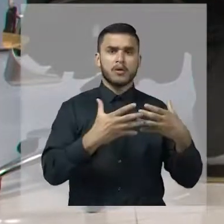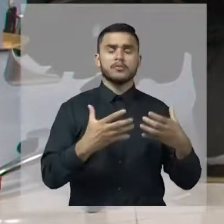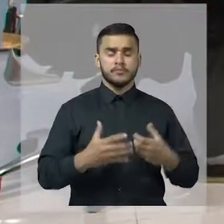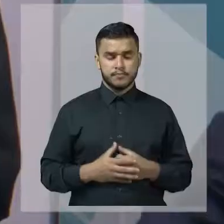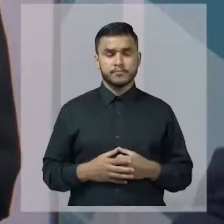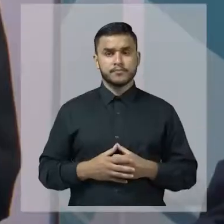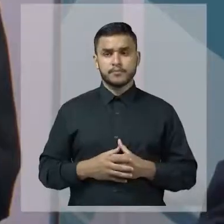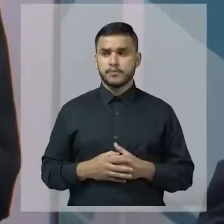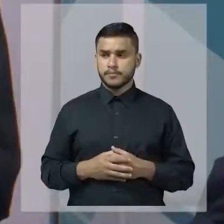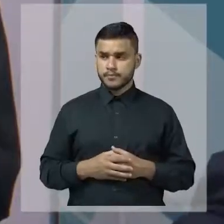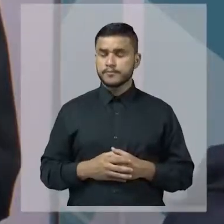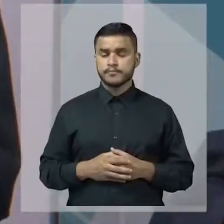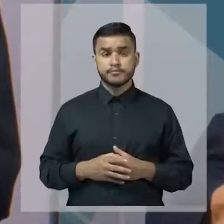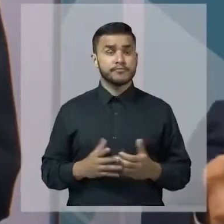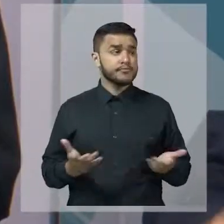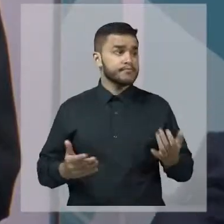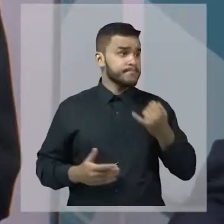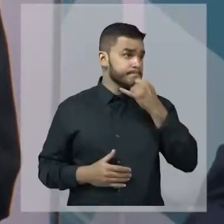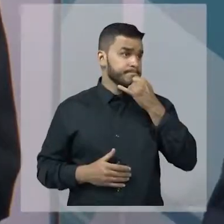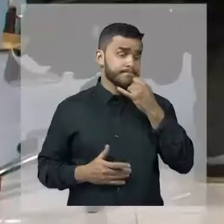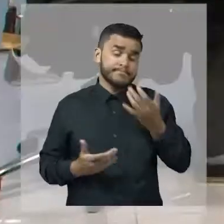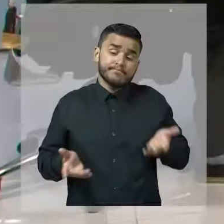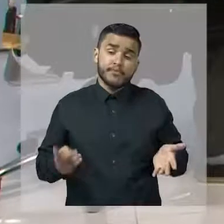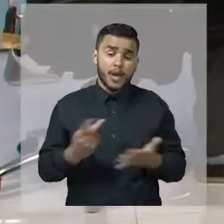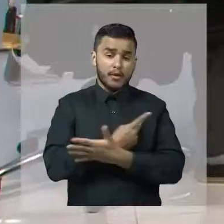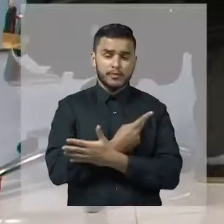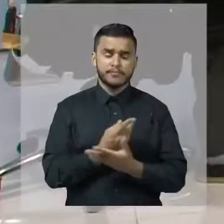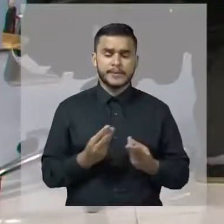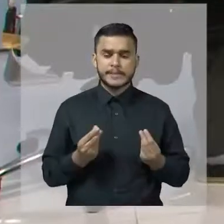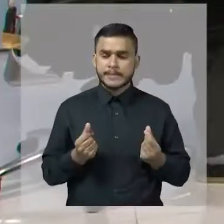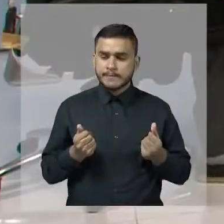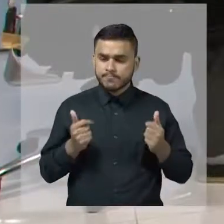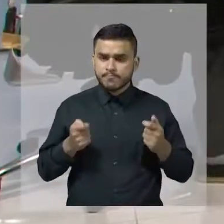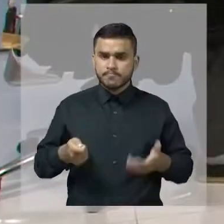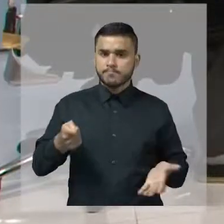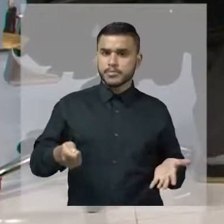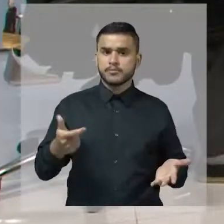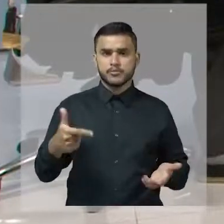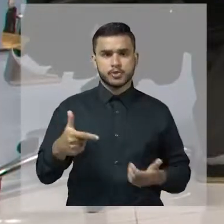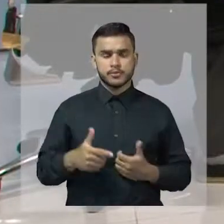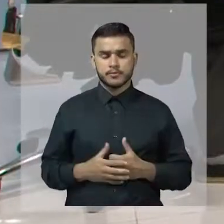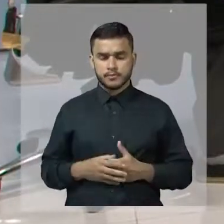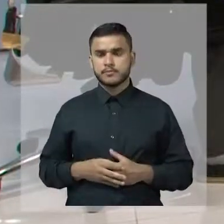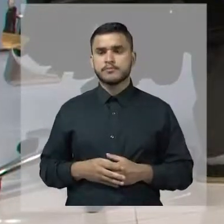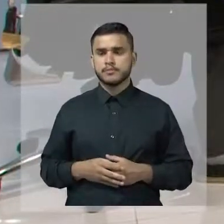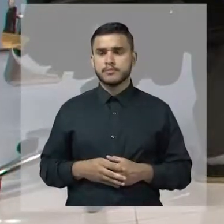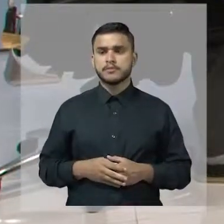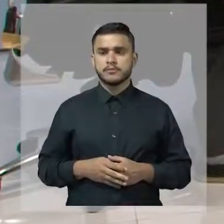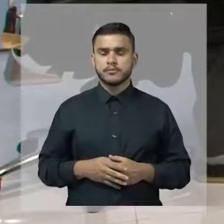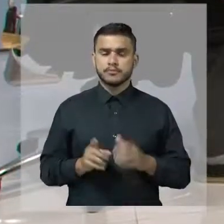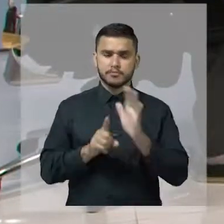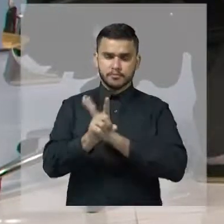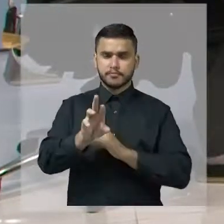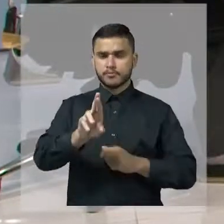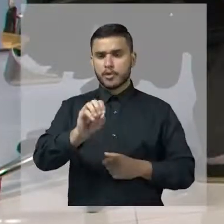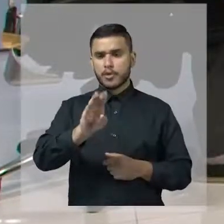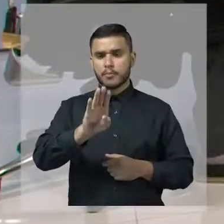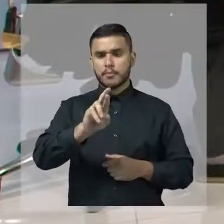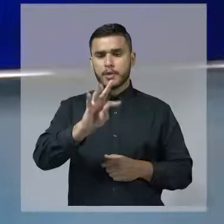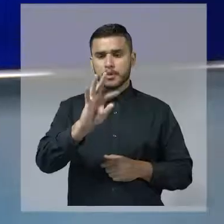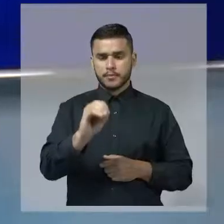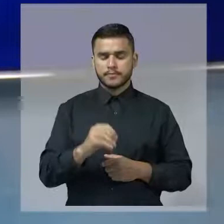poder político. Infelizmente, houve uma fragilização nessa expectativa. Professor Roberto, algumas